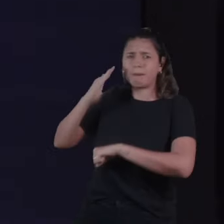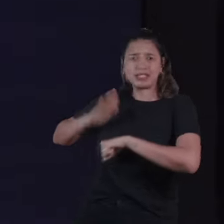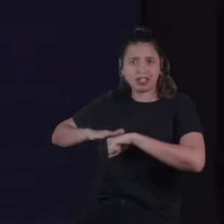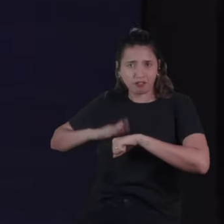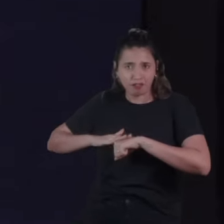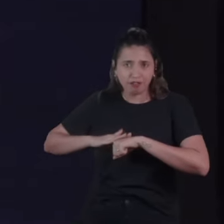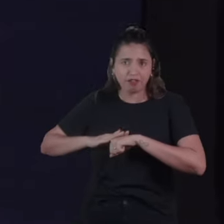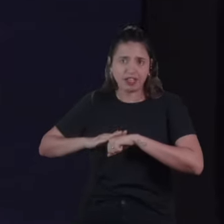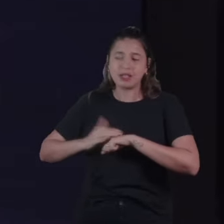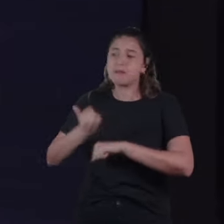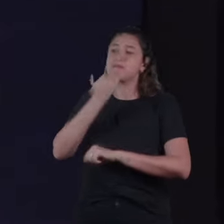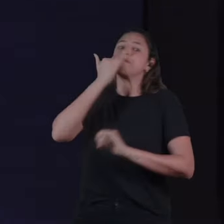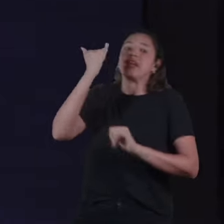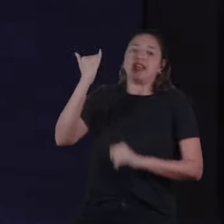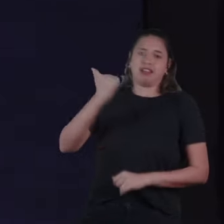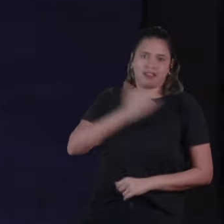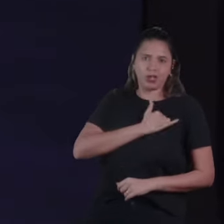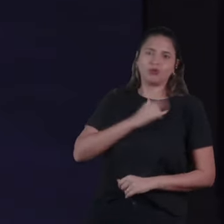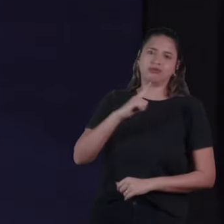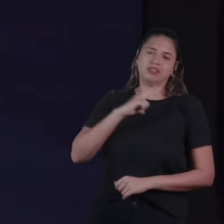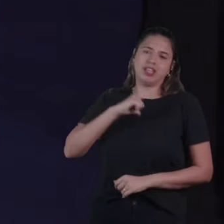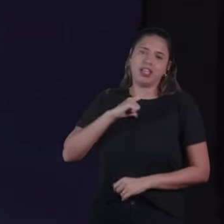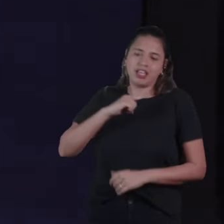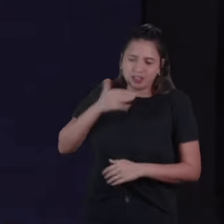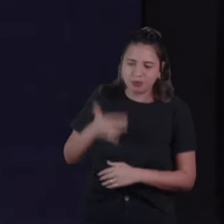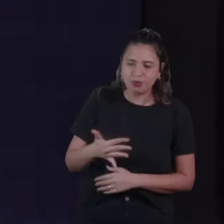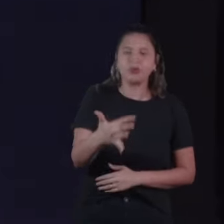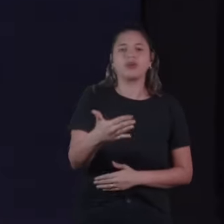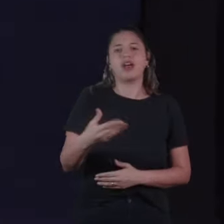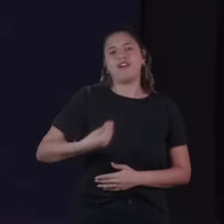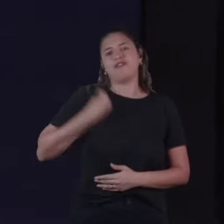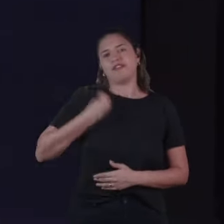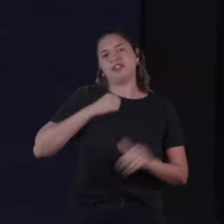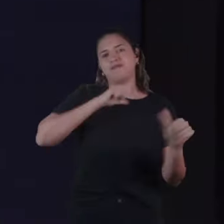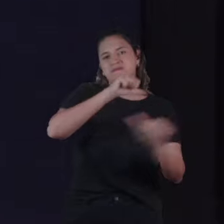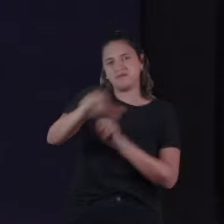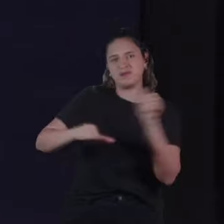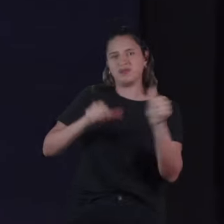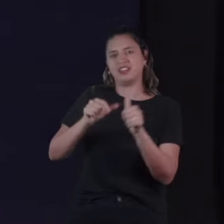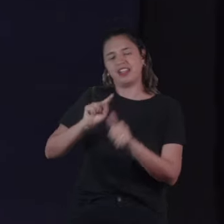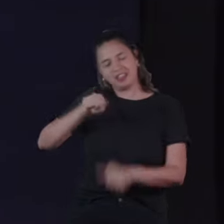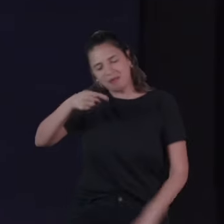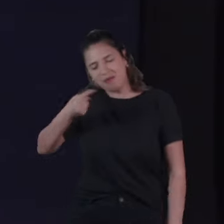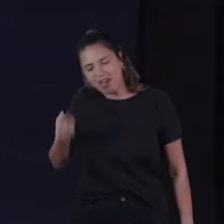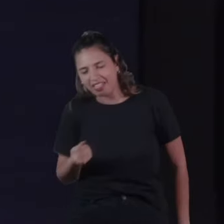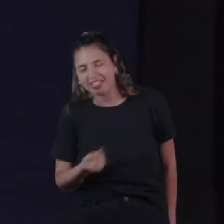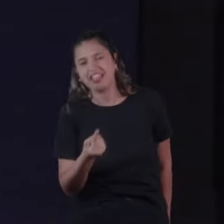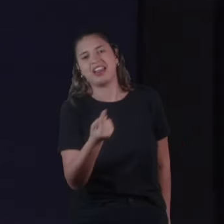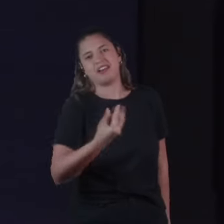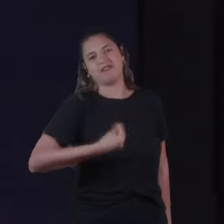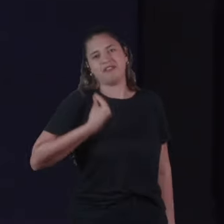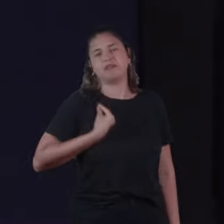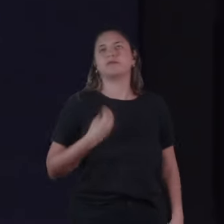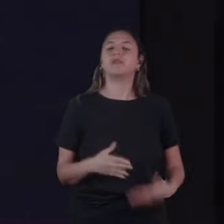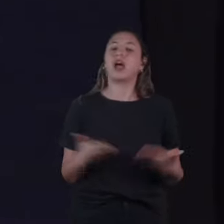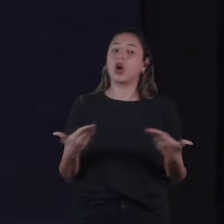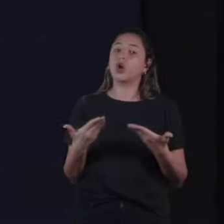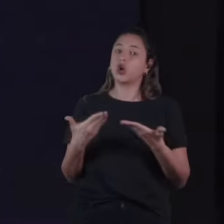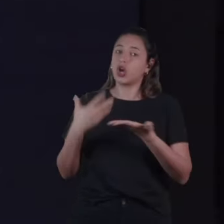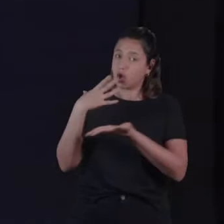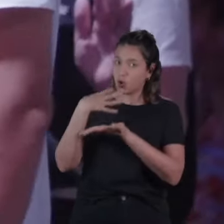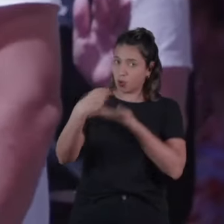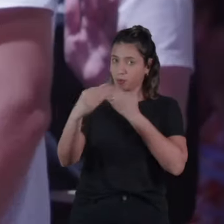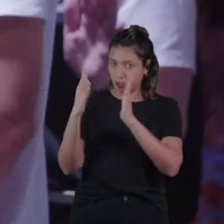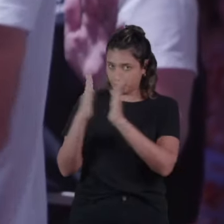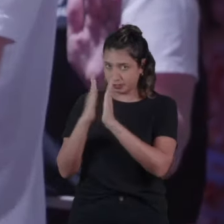tem uma história de reconstrução e vida eterna no final. Amém? Então repita comigo e faça essa oração. Diga